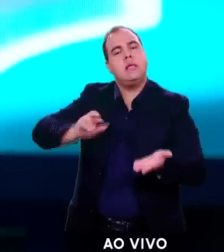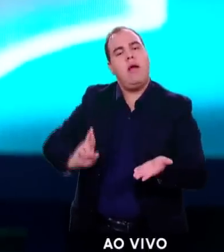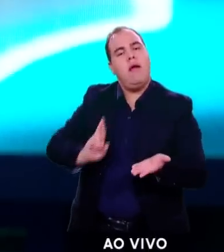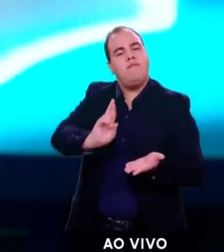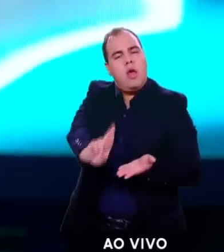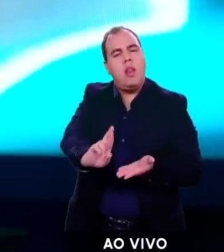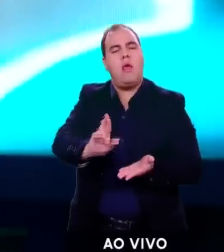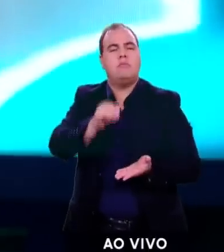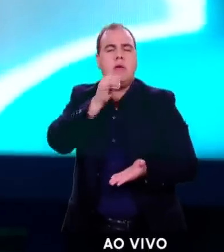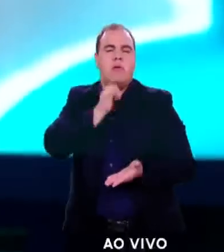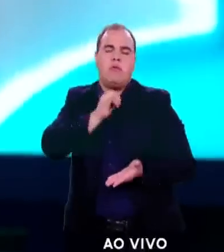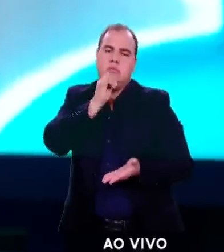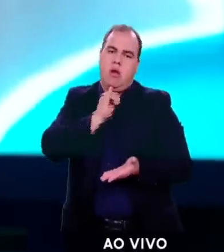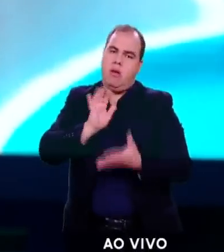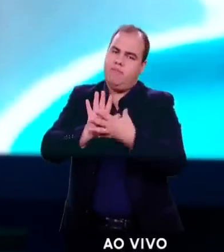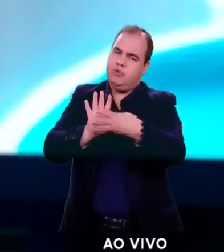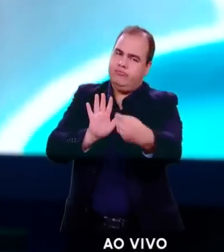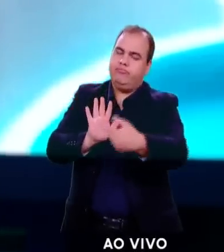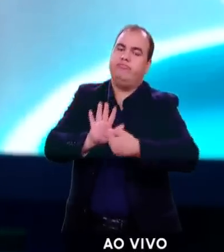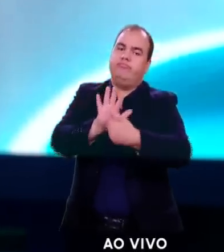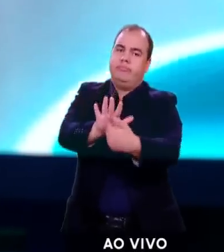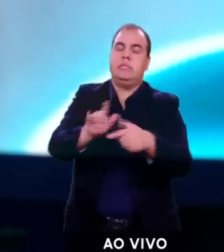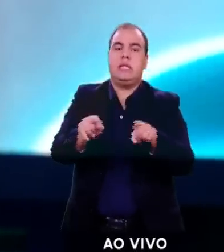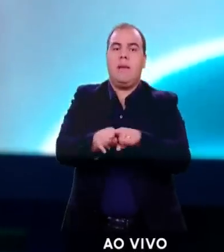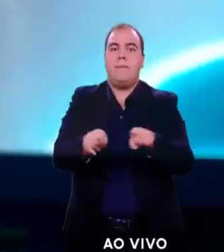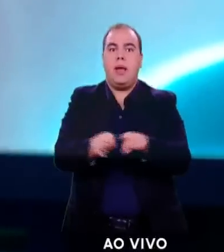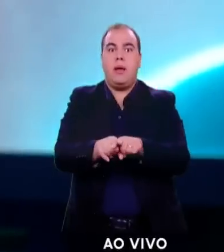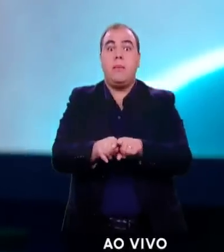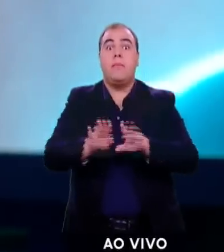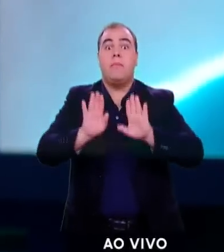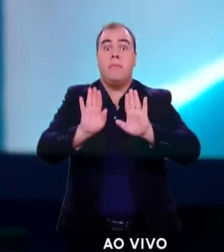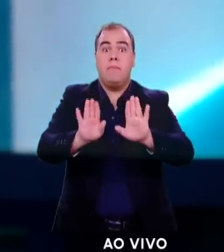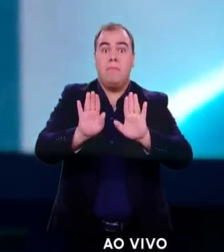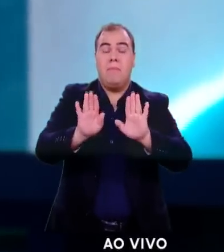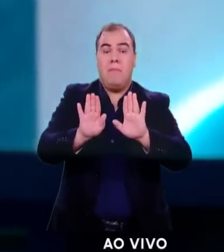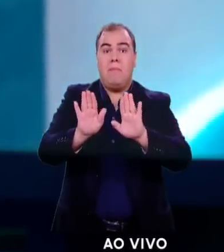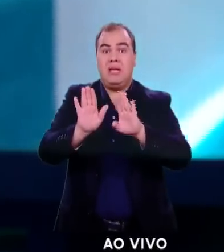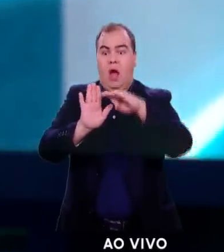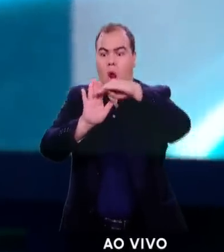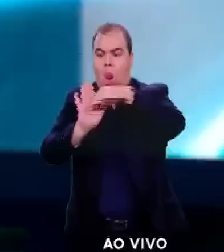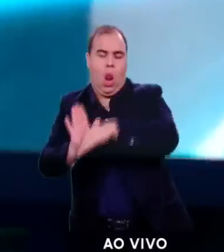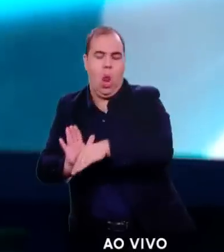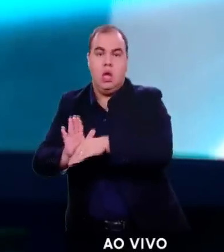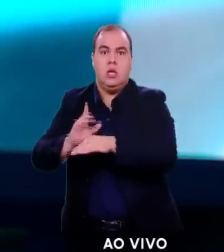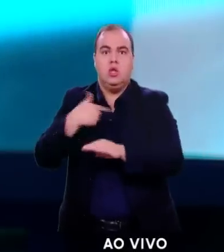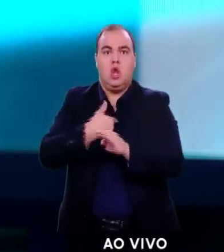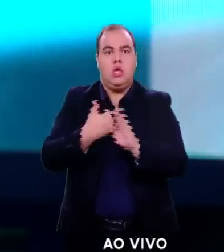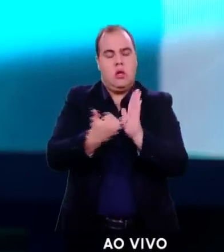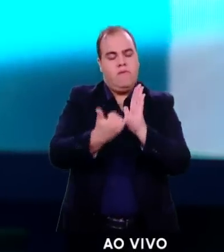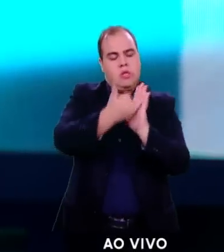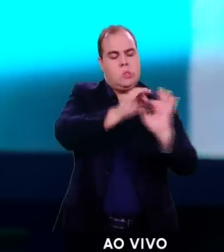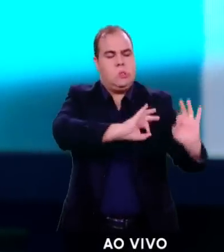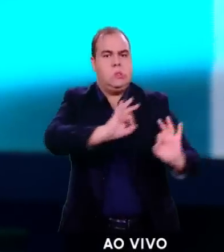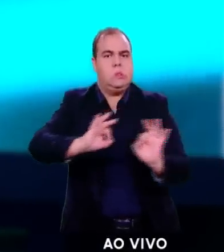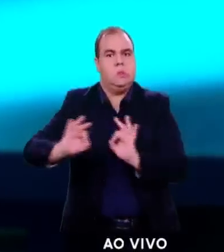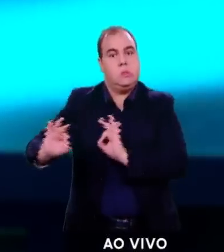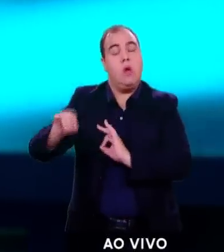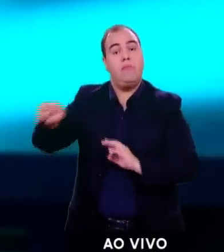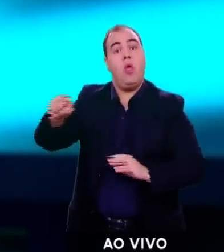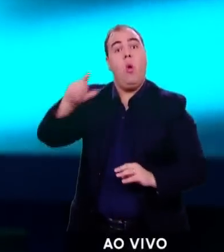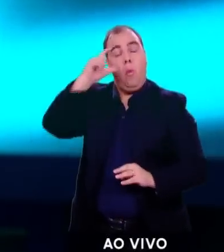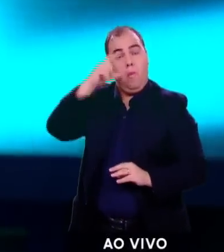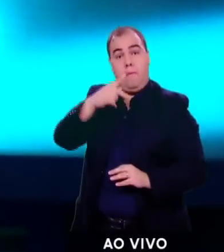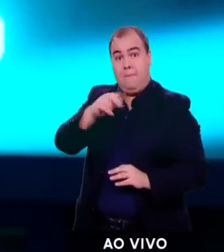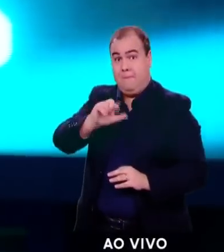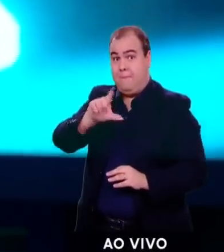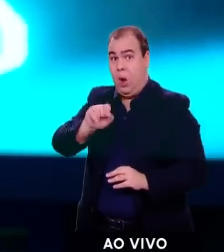para o mundo nessa questão mais do que voltar em ver deflação entre outras coisas positivas o Paulo Guedes tem garantido que o